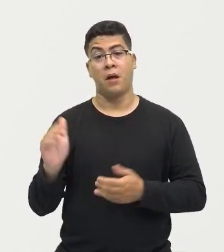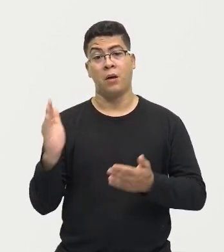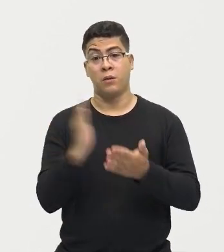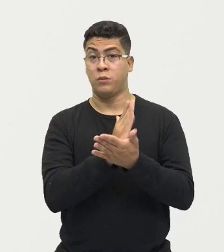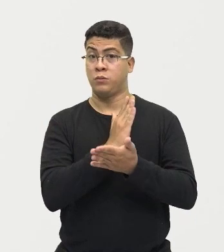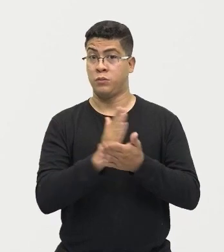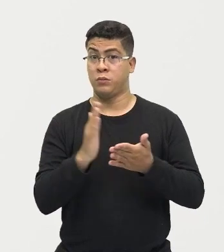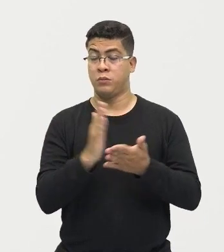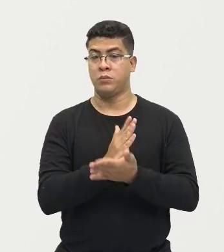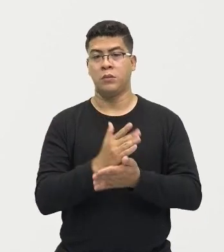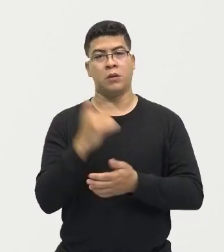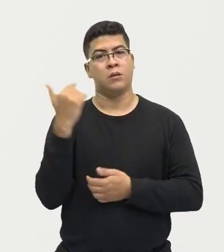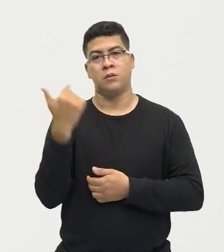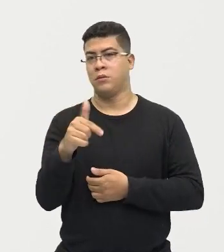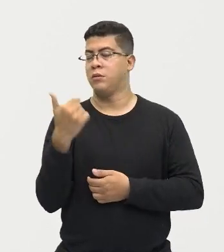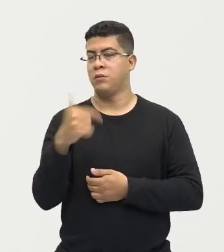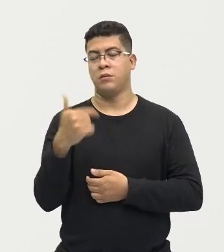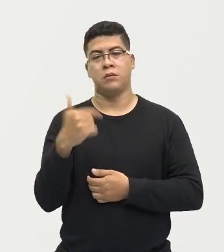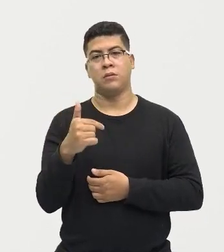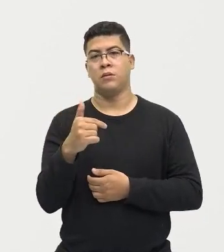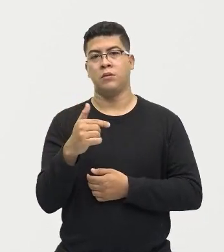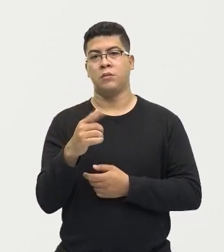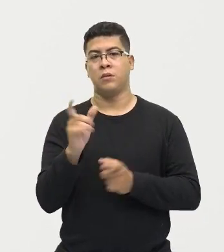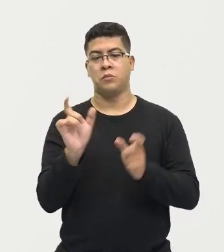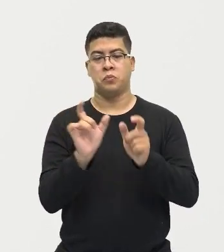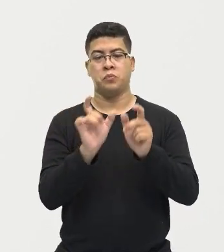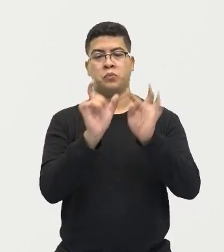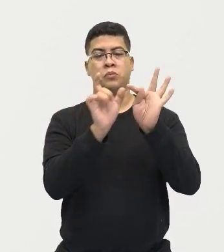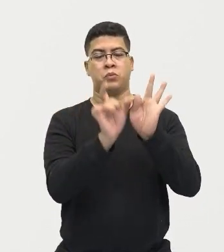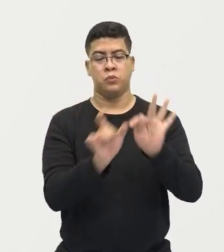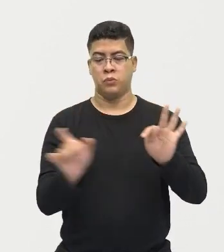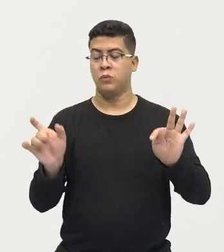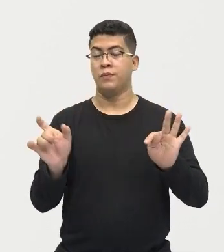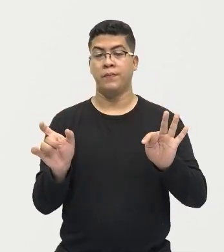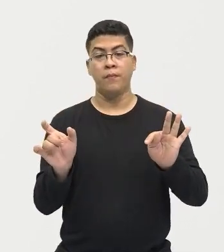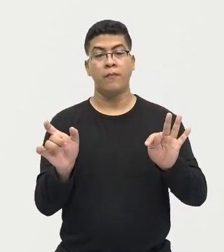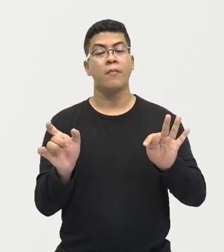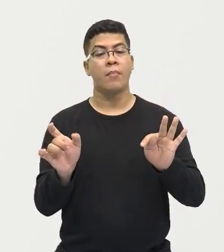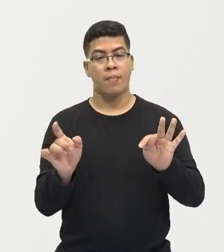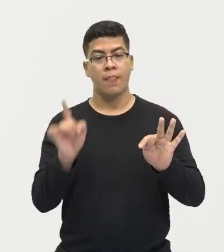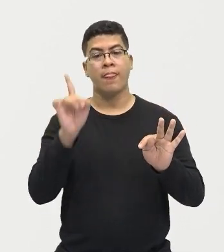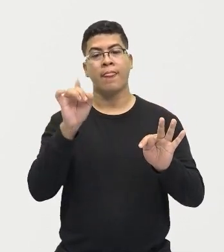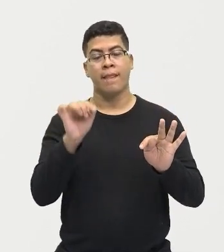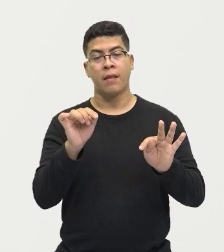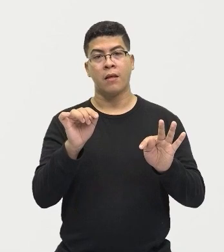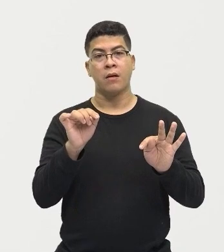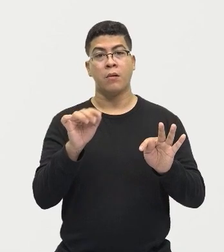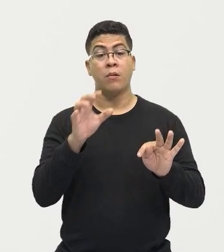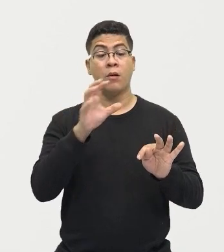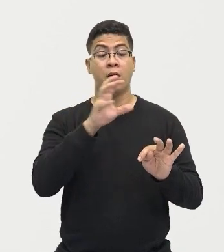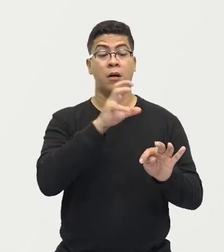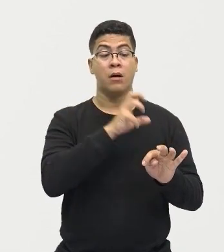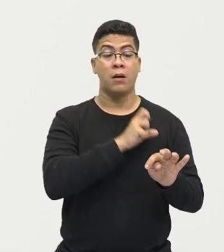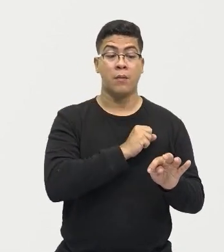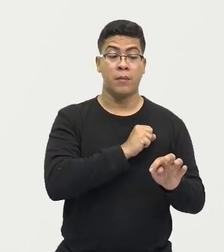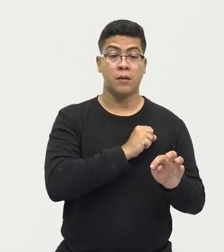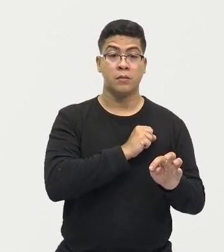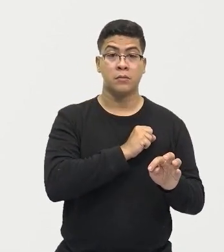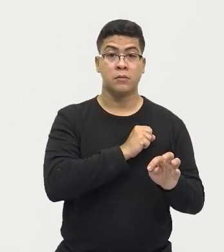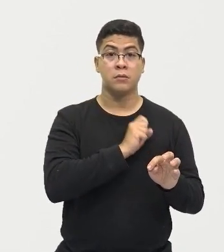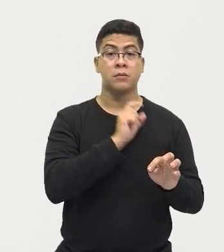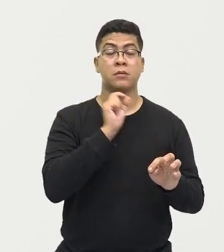algumas. Então ele não tem, ele transita diretamente. Então nós temos aqui, ó, um verbo que transita diretamente para esse complemento